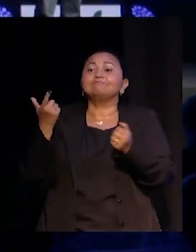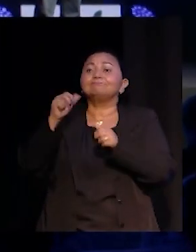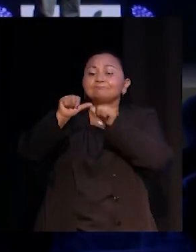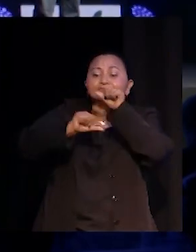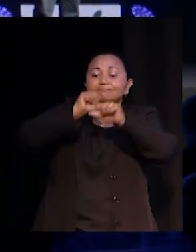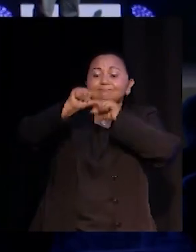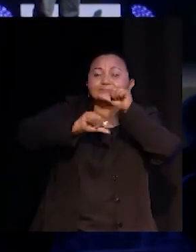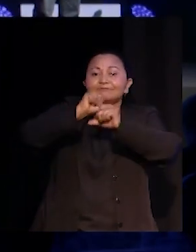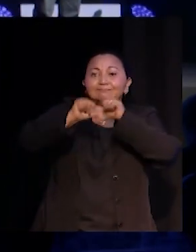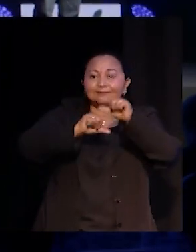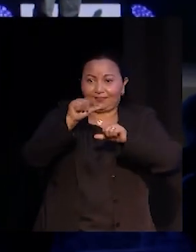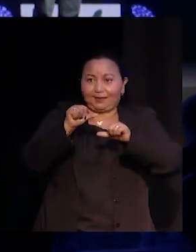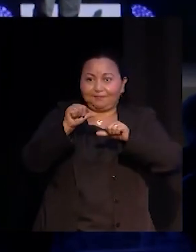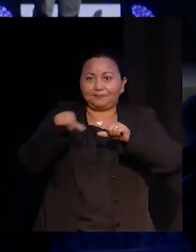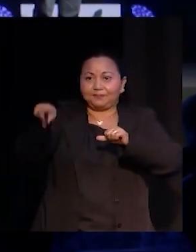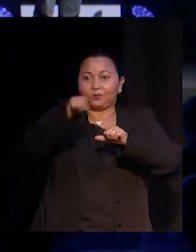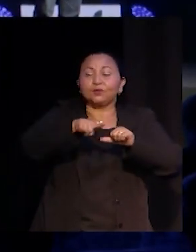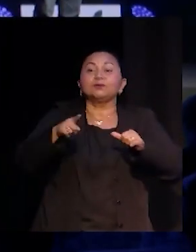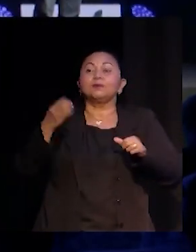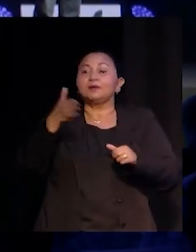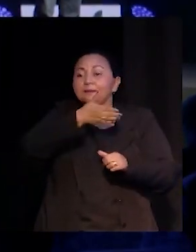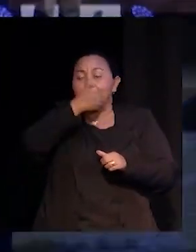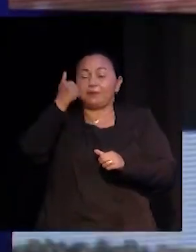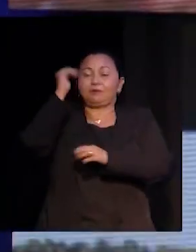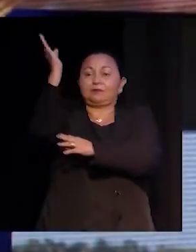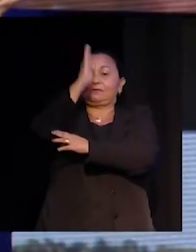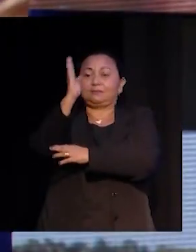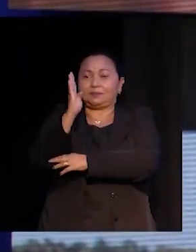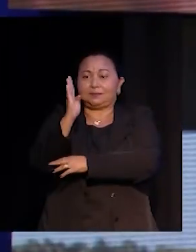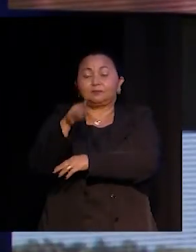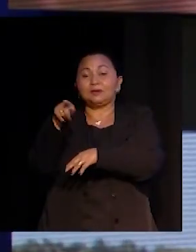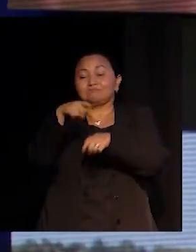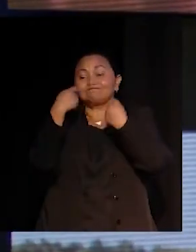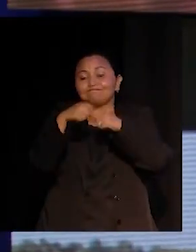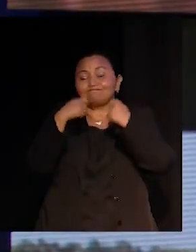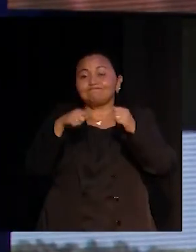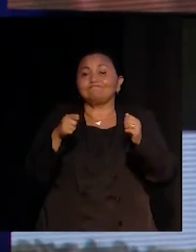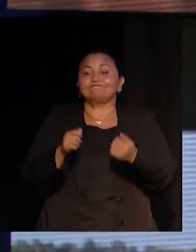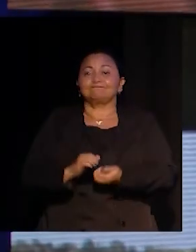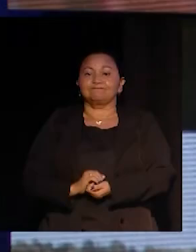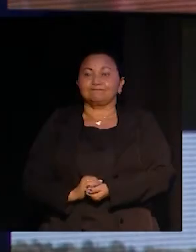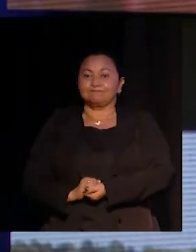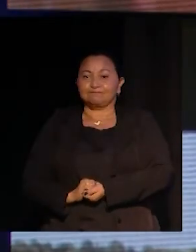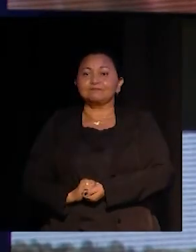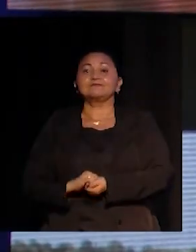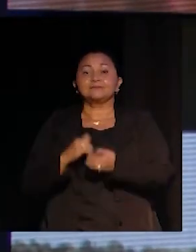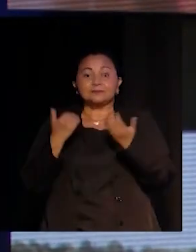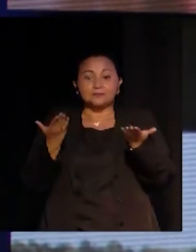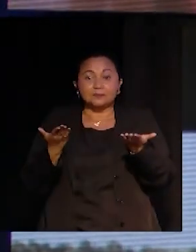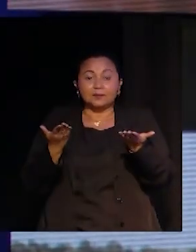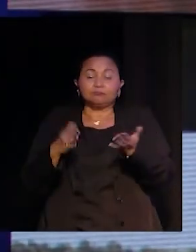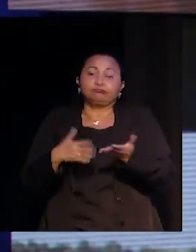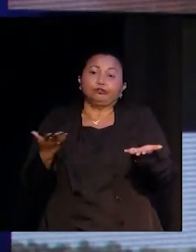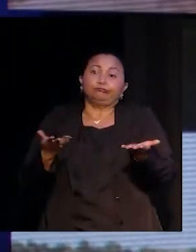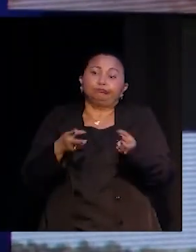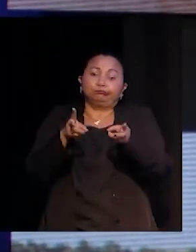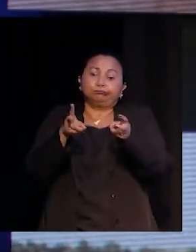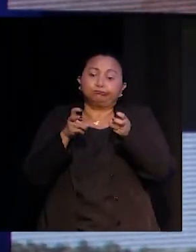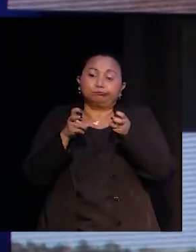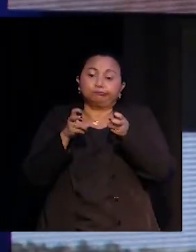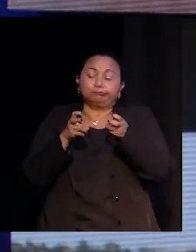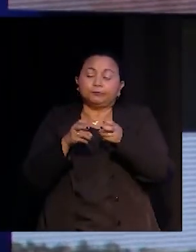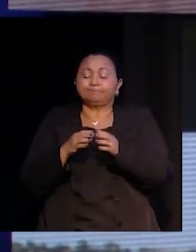a reindustrialização do Brasil. Só essa situação é que pode nos permitir. E, lamentavelmente, essa atividade